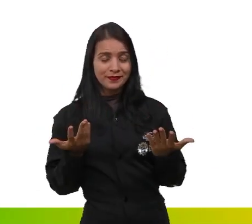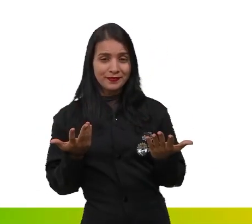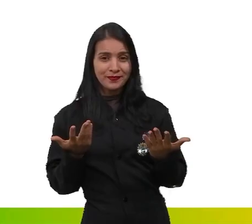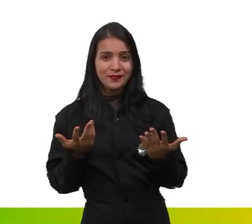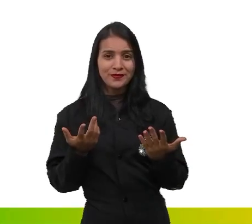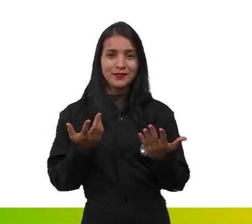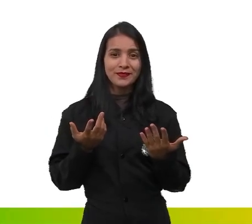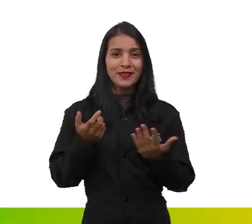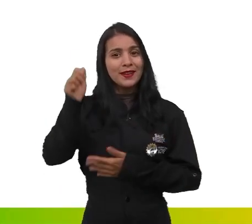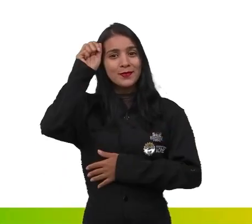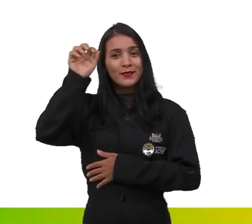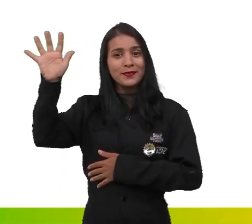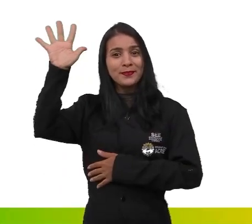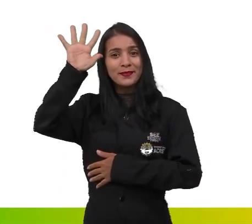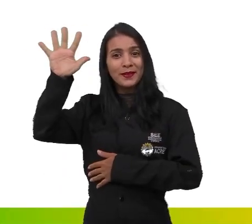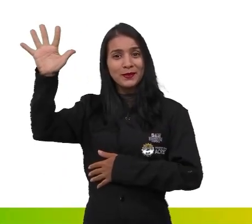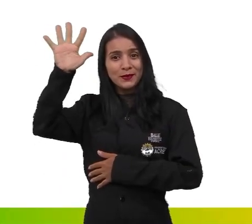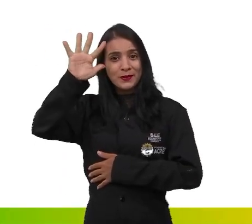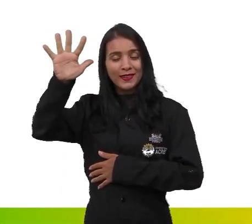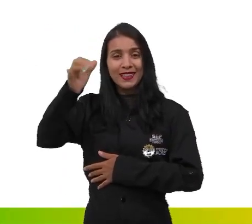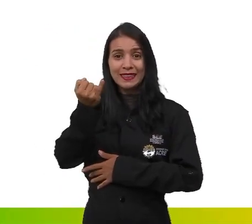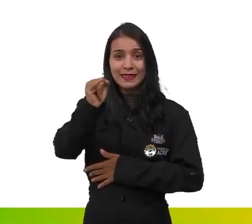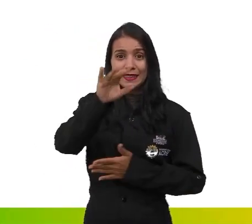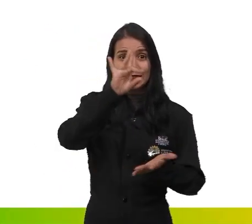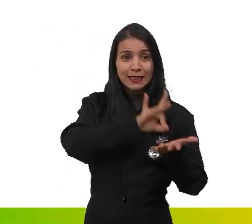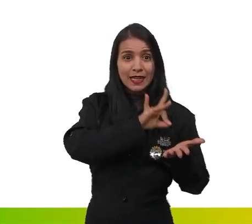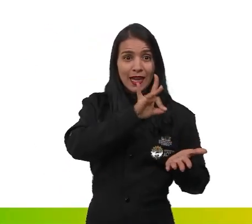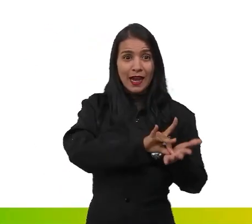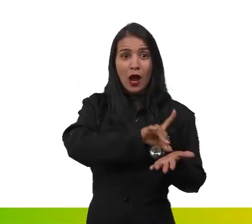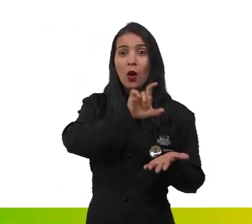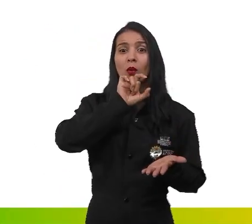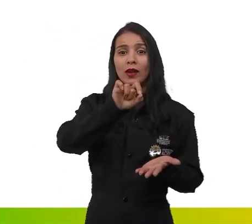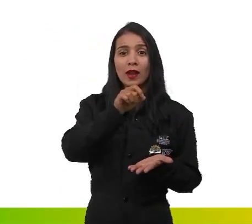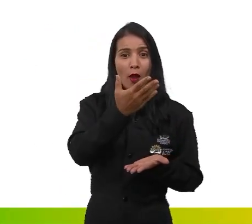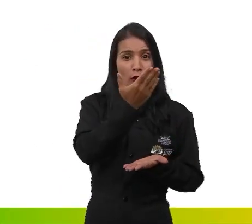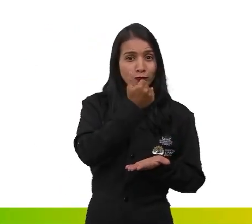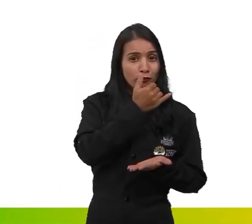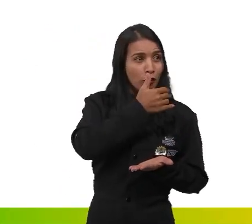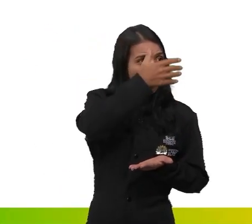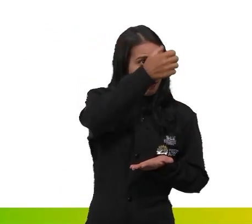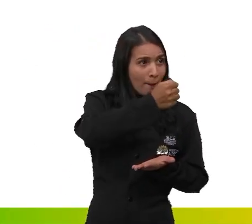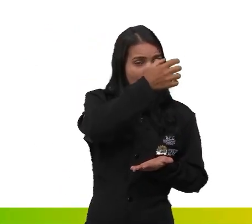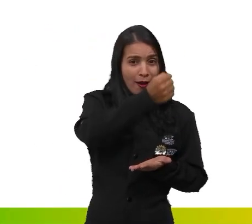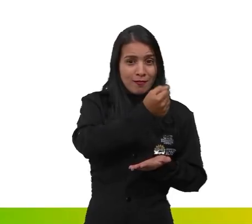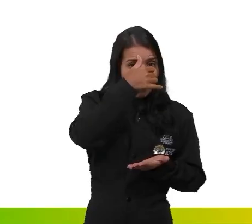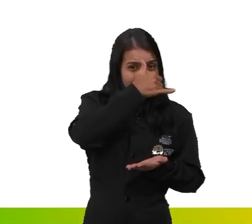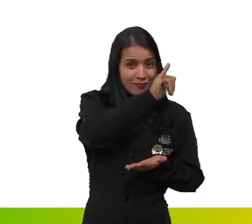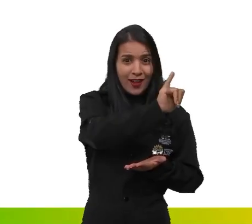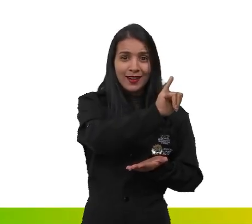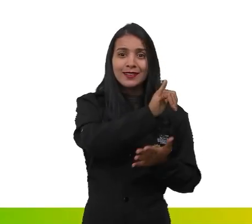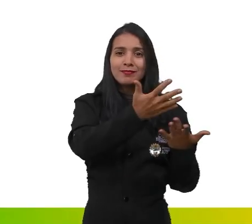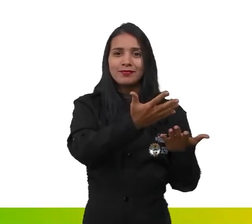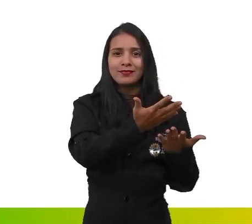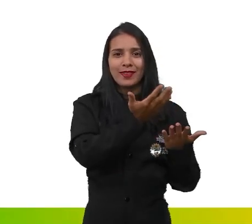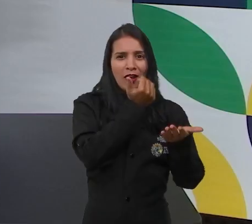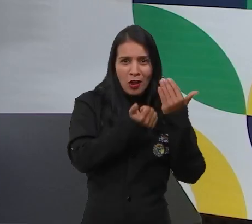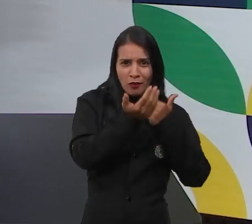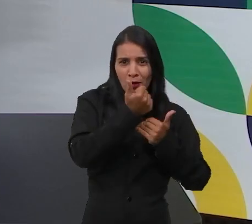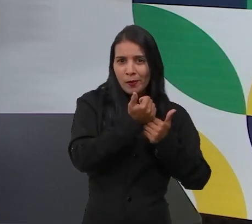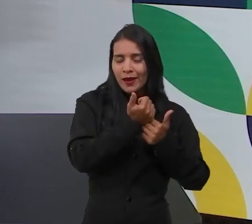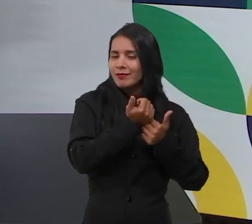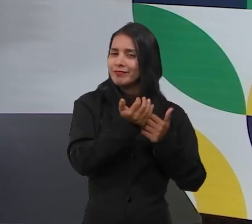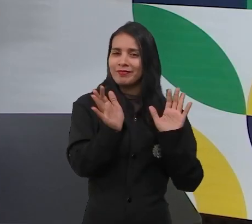né, imaginando se fosse empregada no sentido real, seria dessa maneira, o homem querendo comer uma vaca inteira. Claro que não, né,